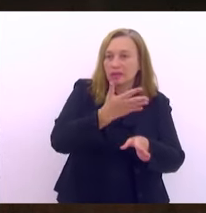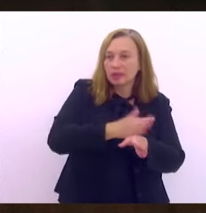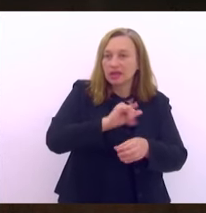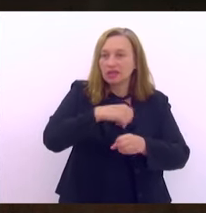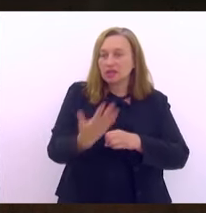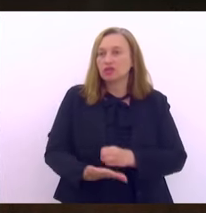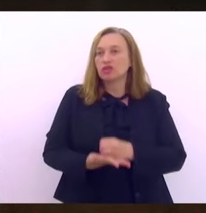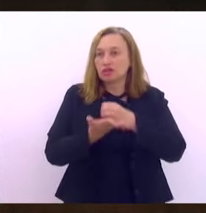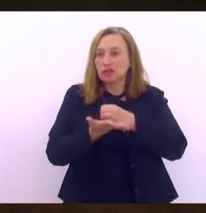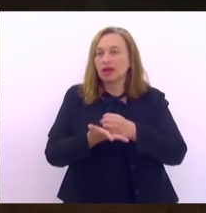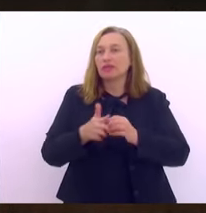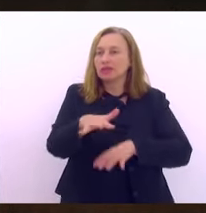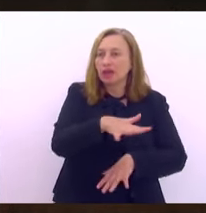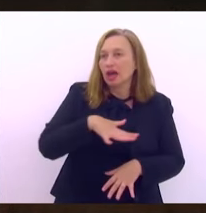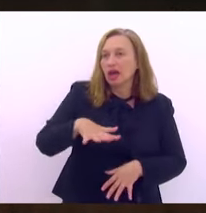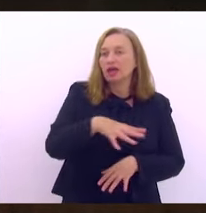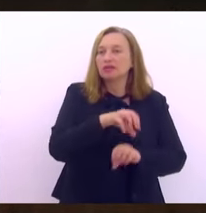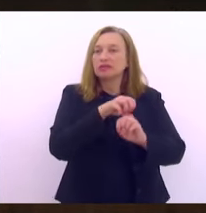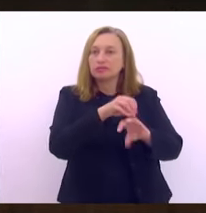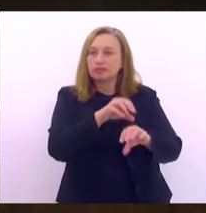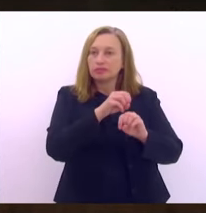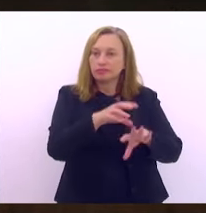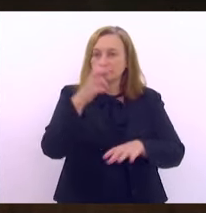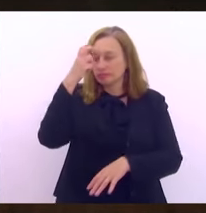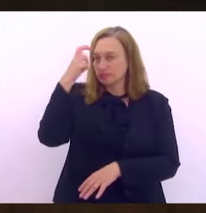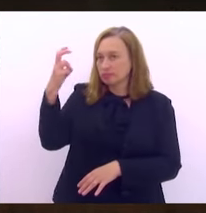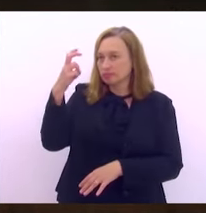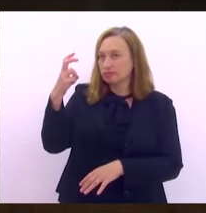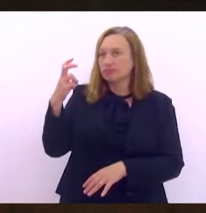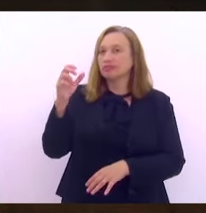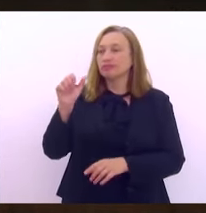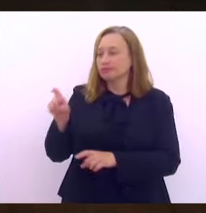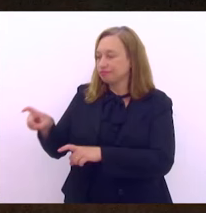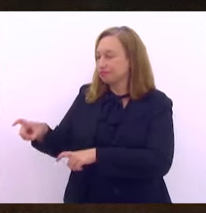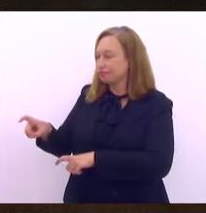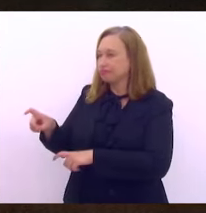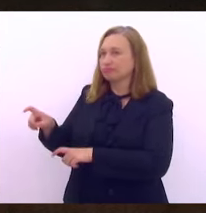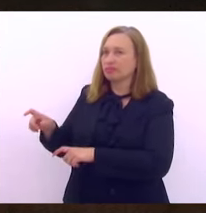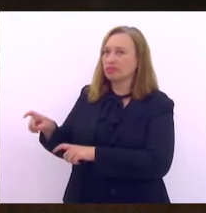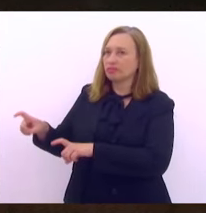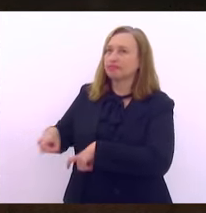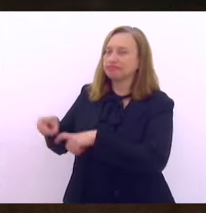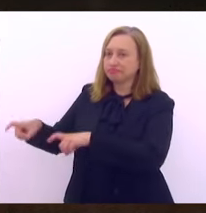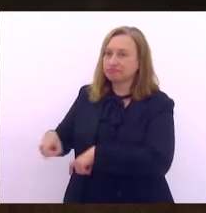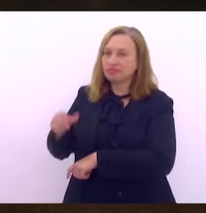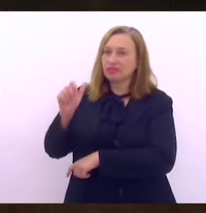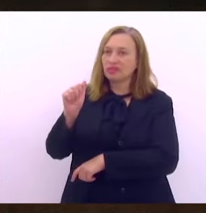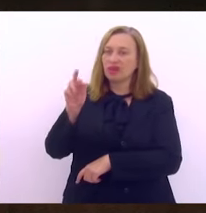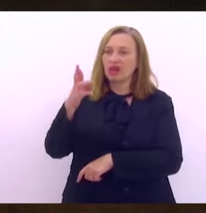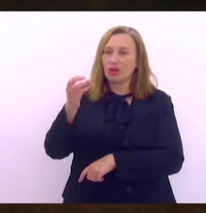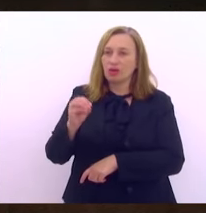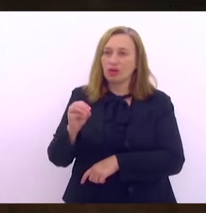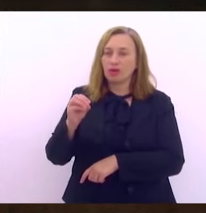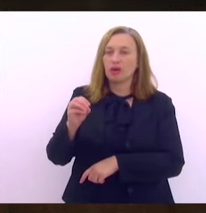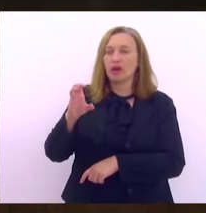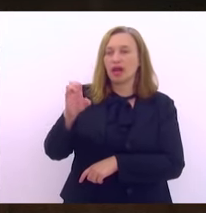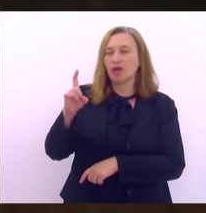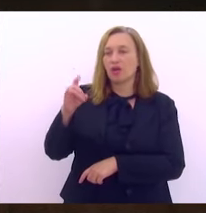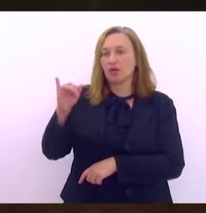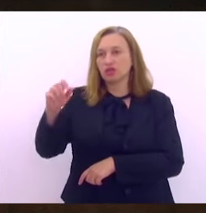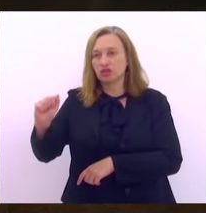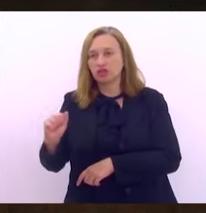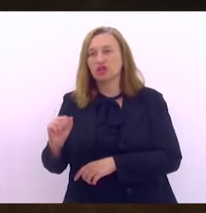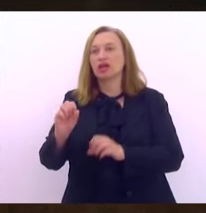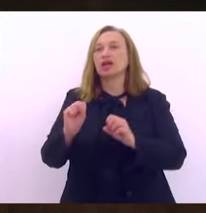sustentáveis nas áreas de educação, cultura, agroecologia, assistência técnica e extensão